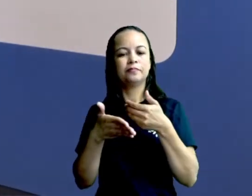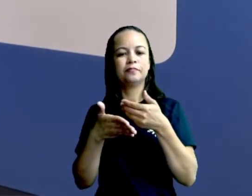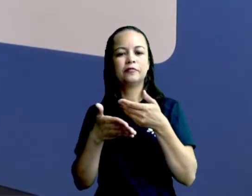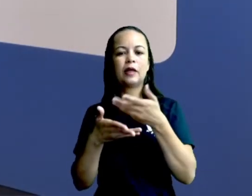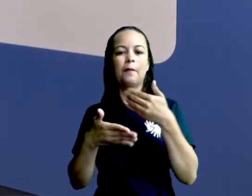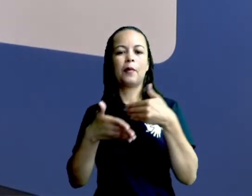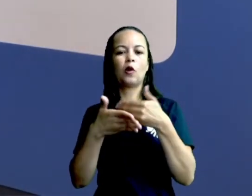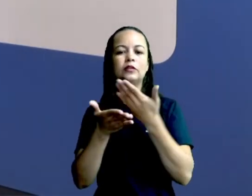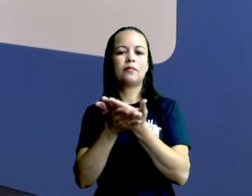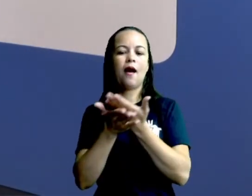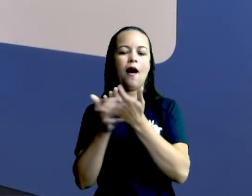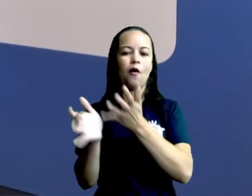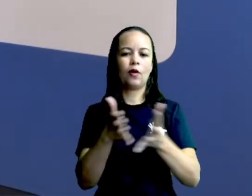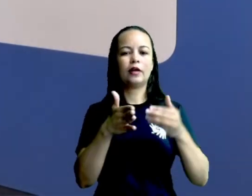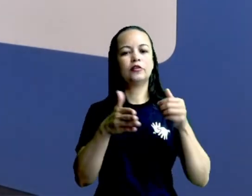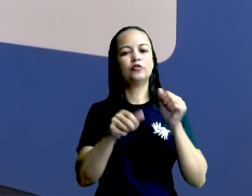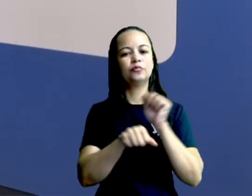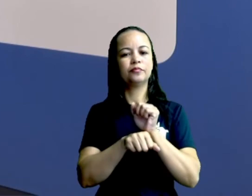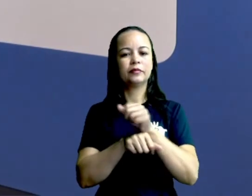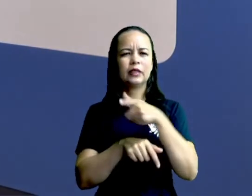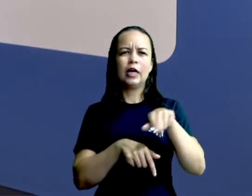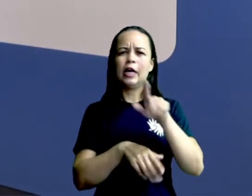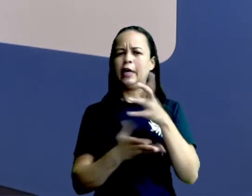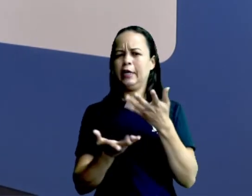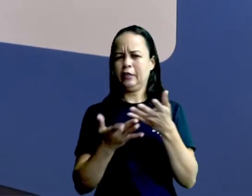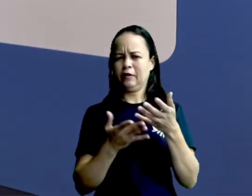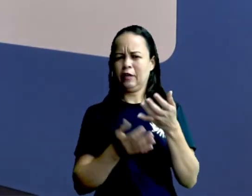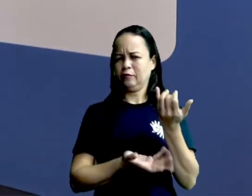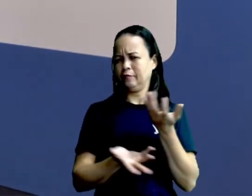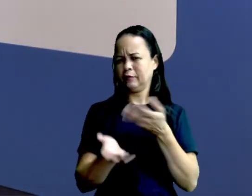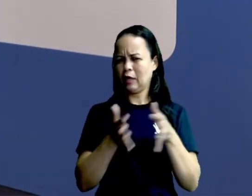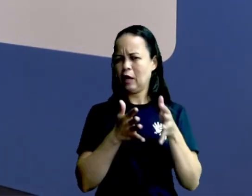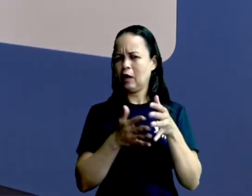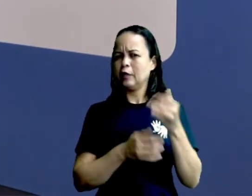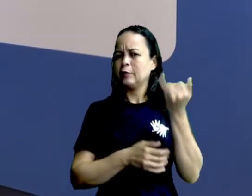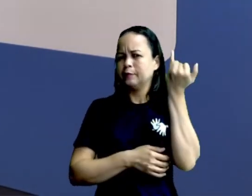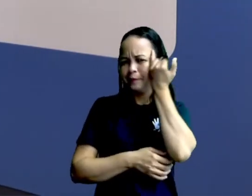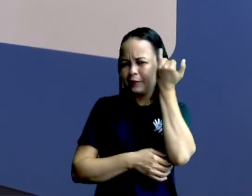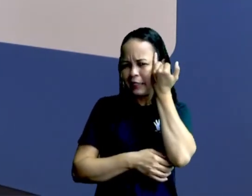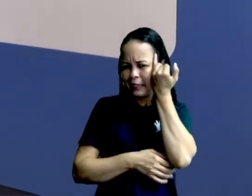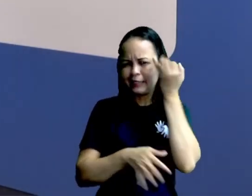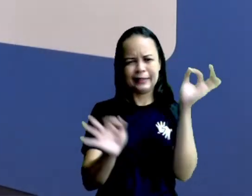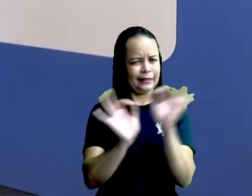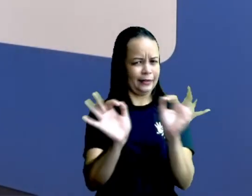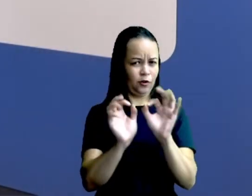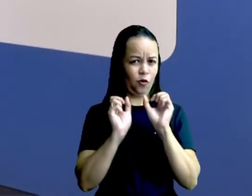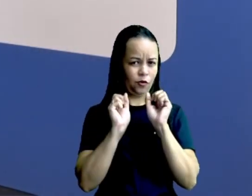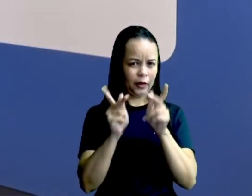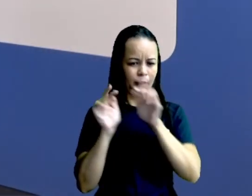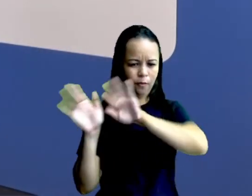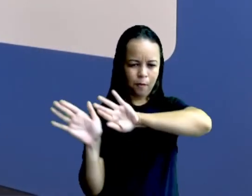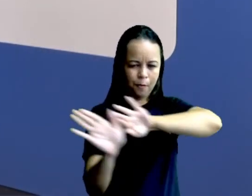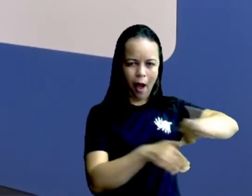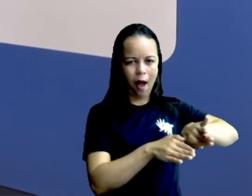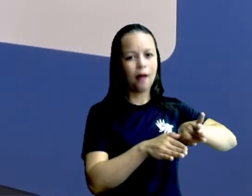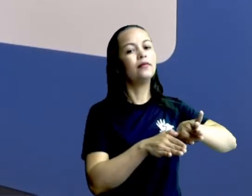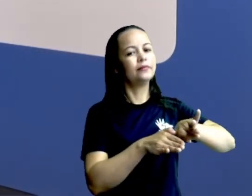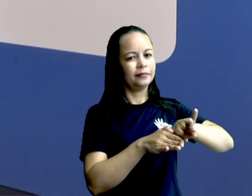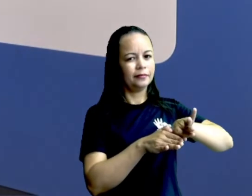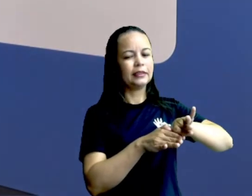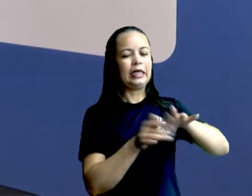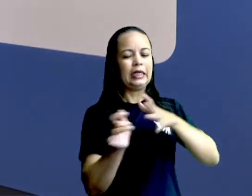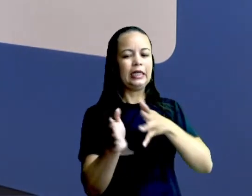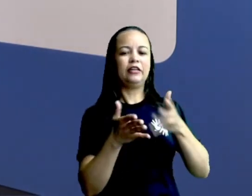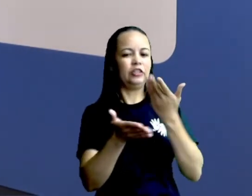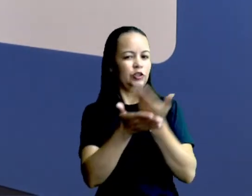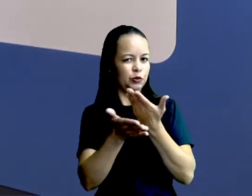ó, não vai dar trégua para preguiça, não vai ó, dar moleza para preguiça não, tá? Bota a preguiça para fora